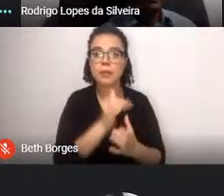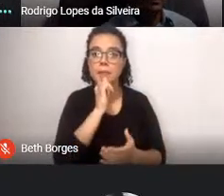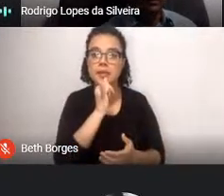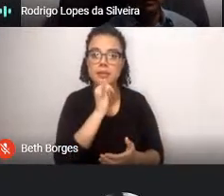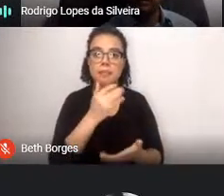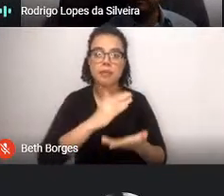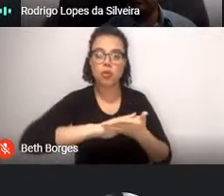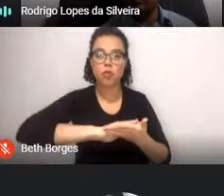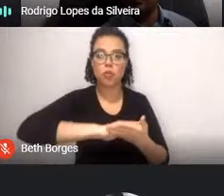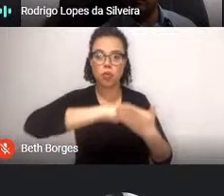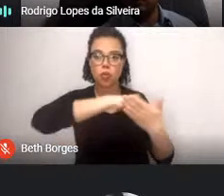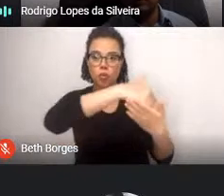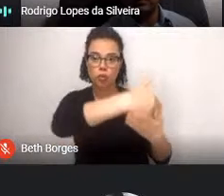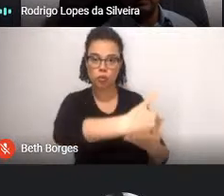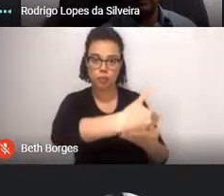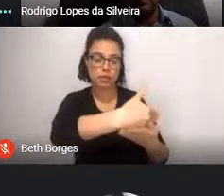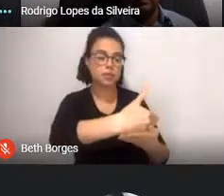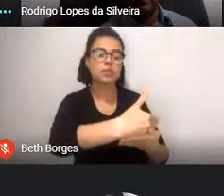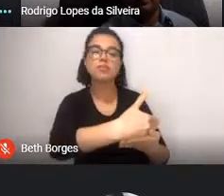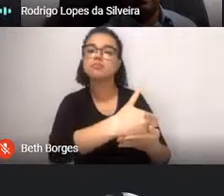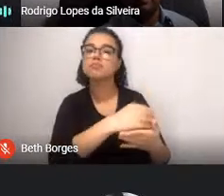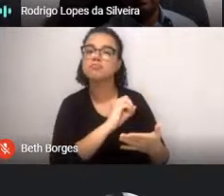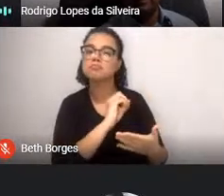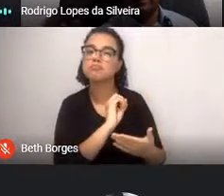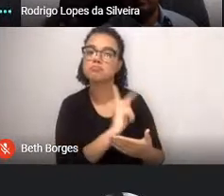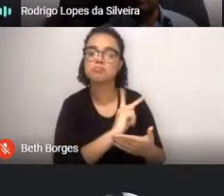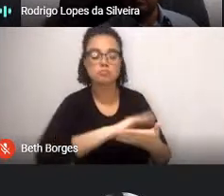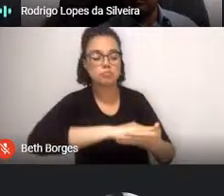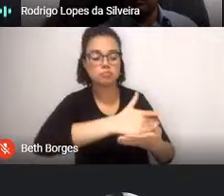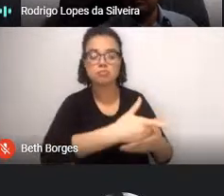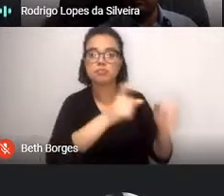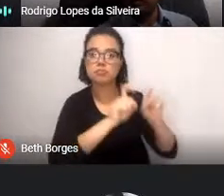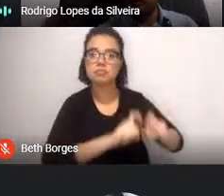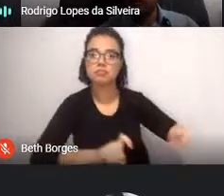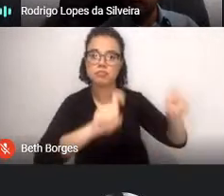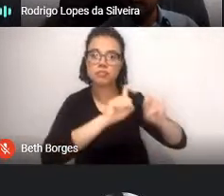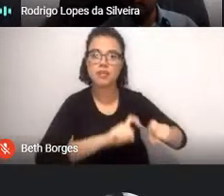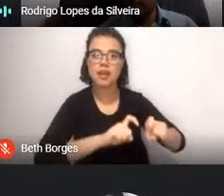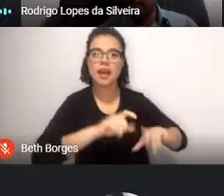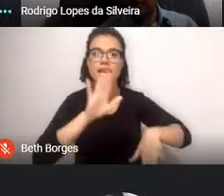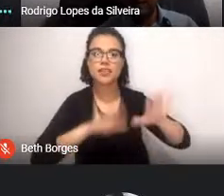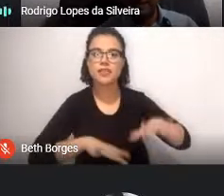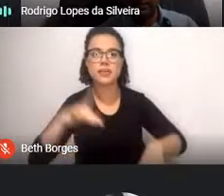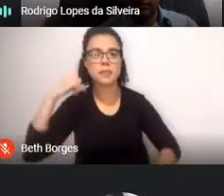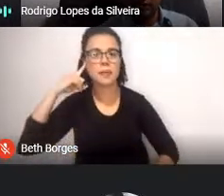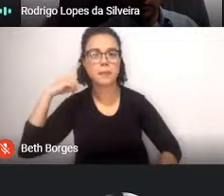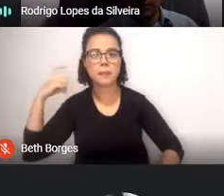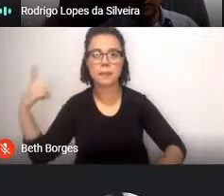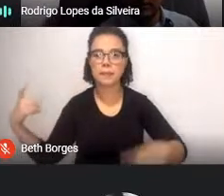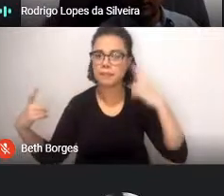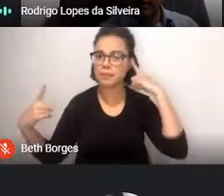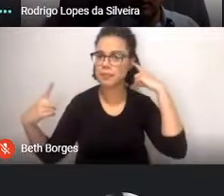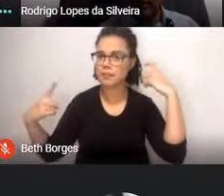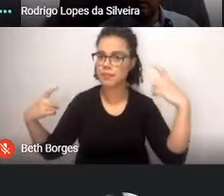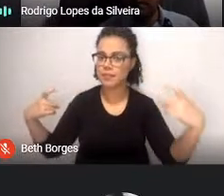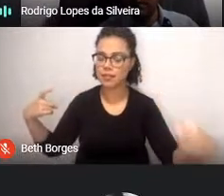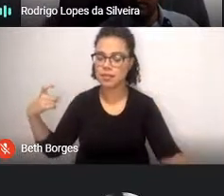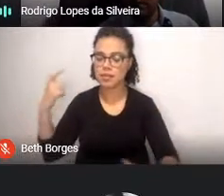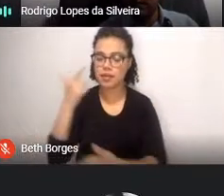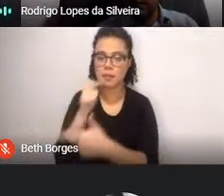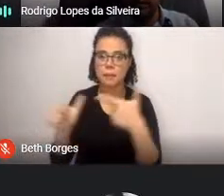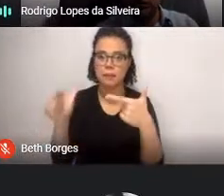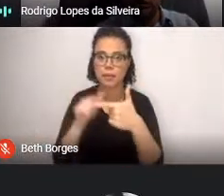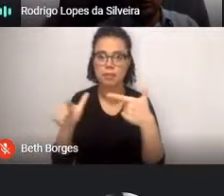computador e de uma hora para outra começa a dar microfonia. Isso acontece porque está tendo uma distorção aí entre